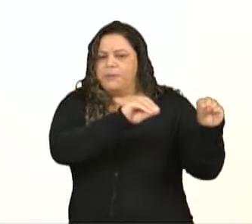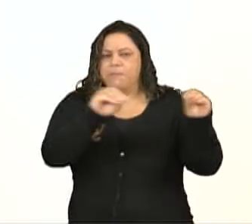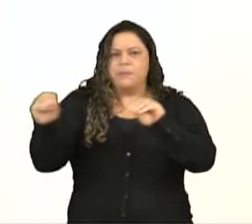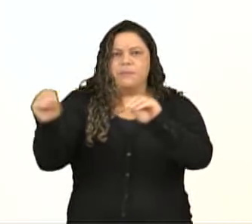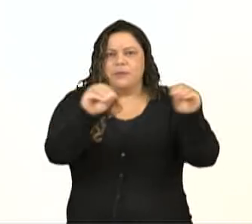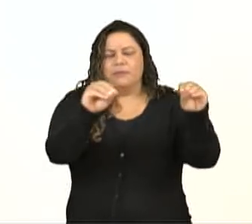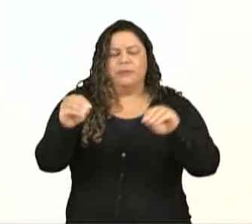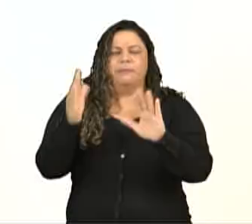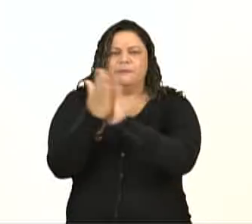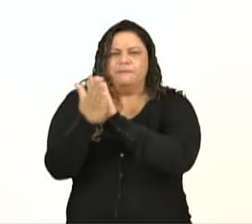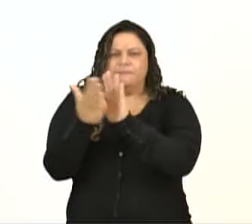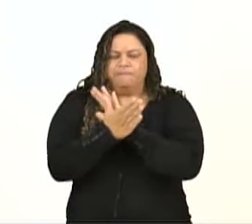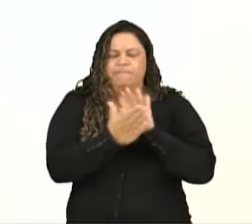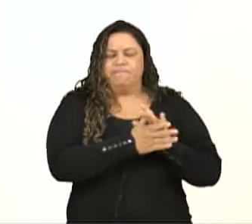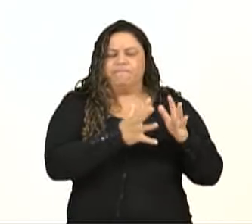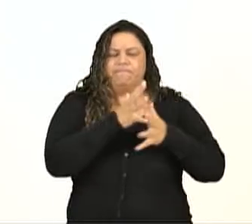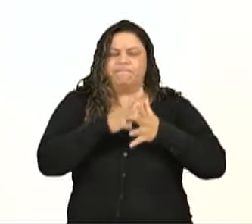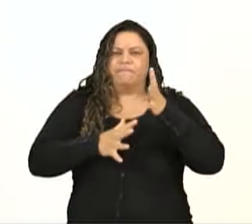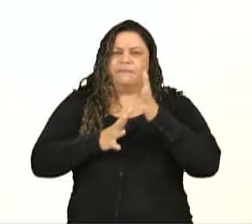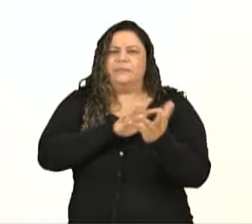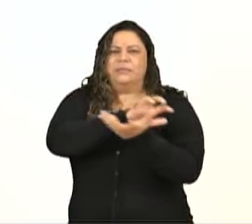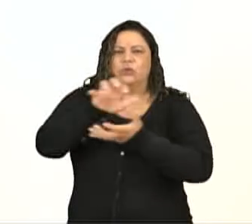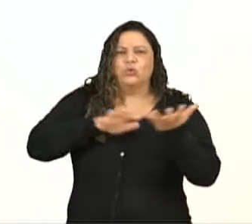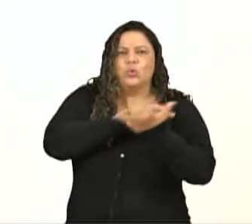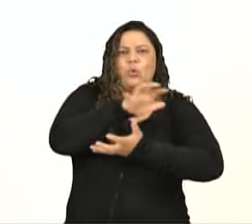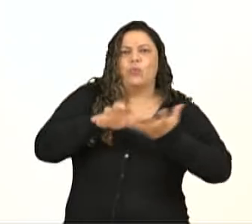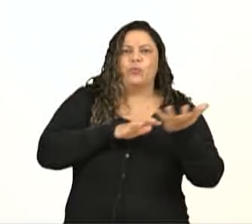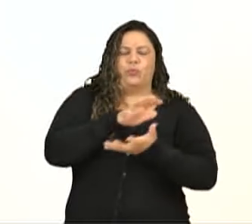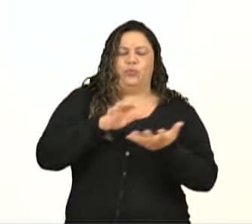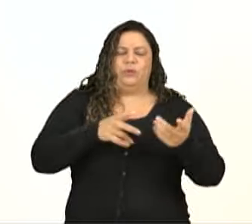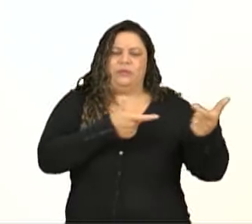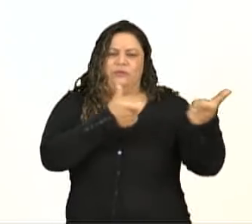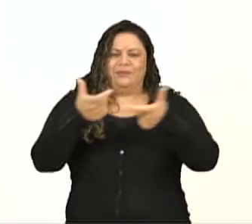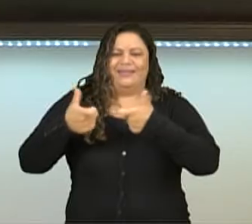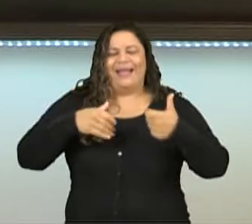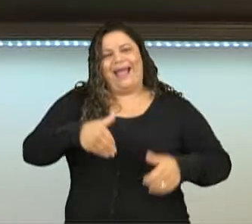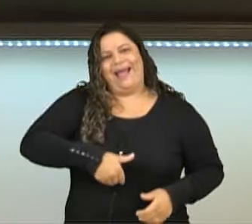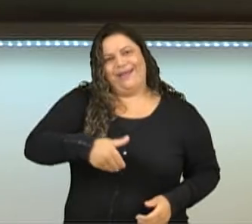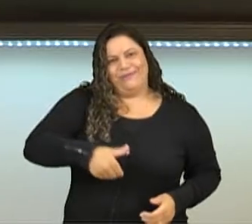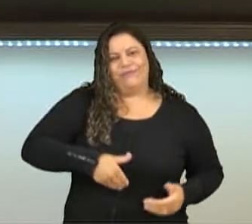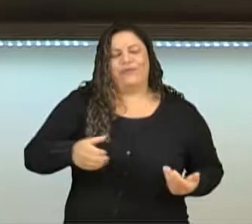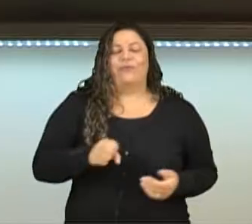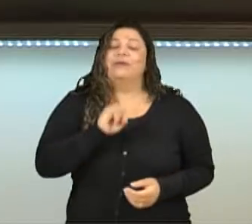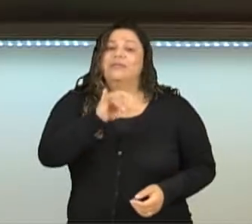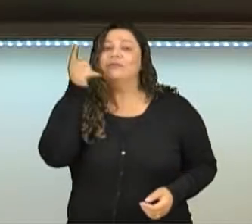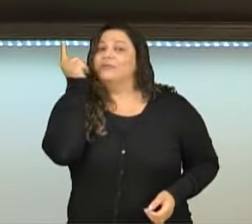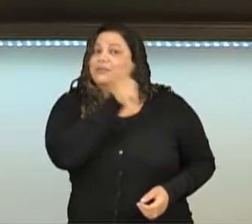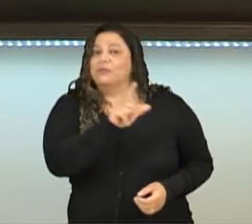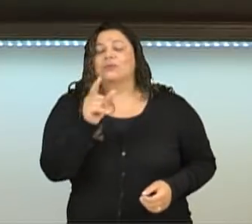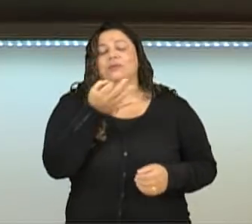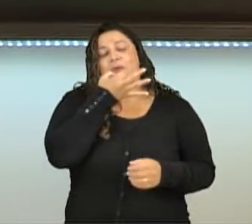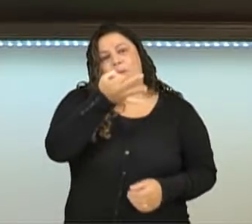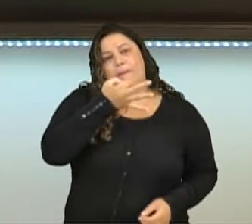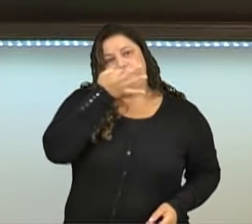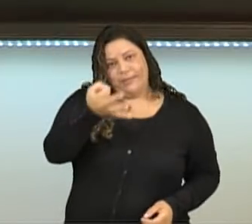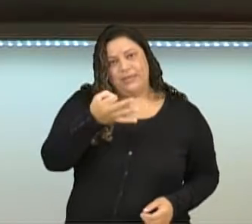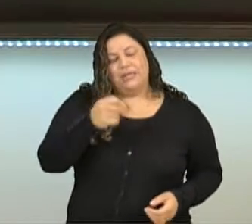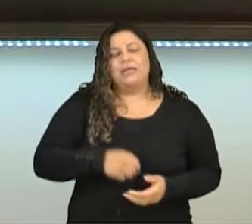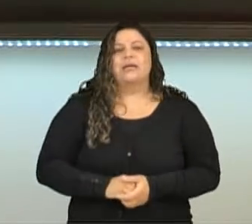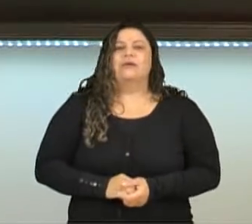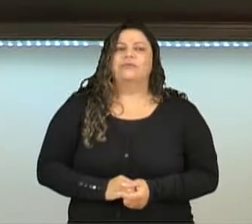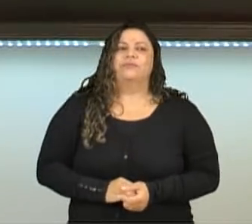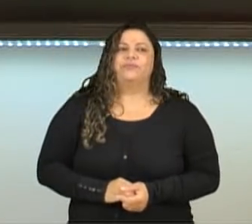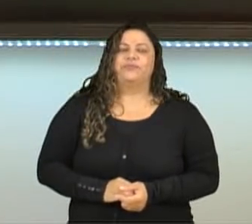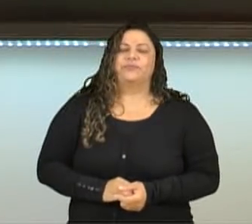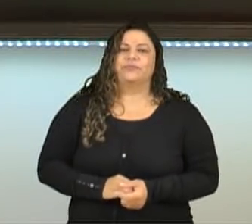conflitos, guerras e fome. Então, se vocês conseguiram a opinião de vocês